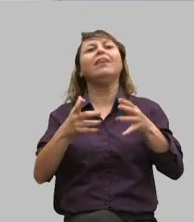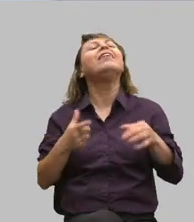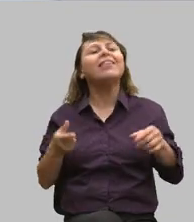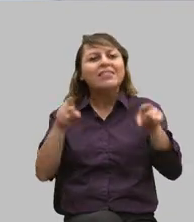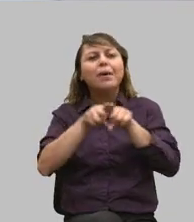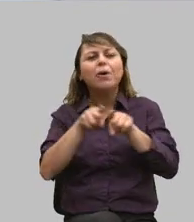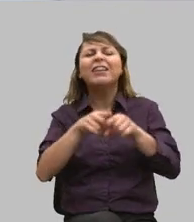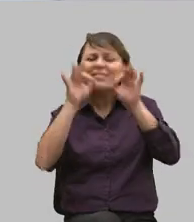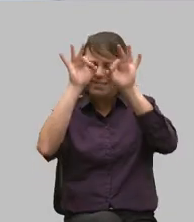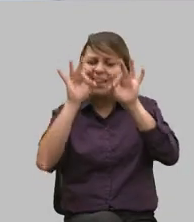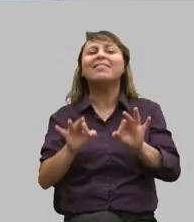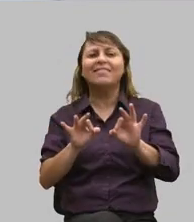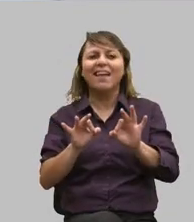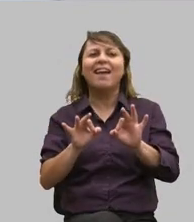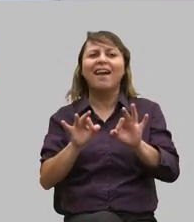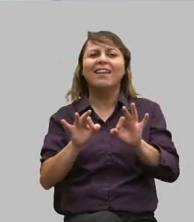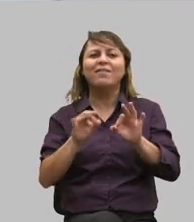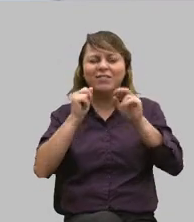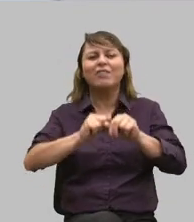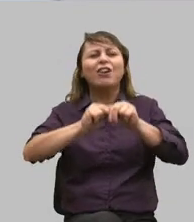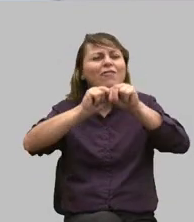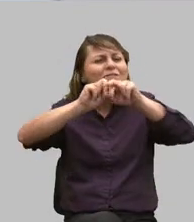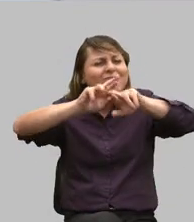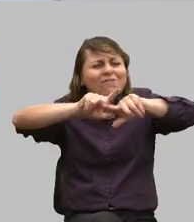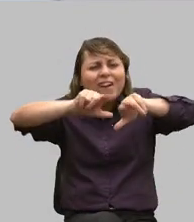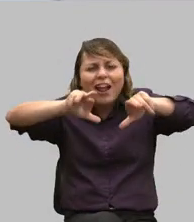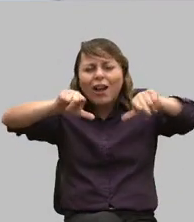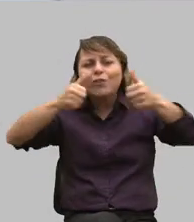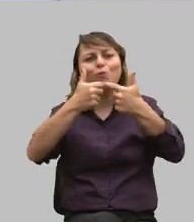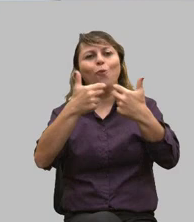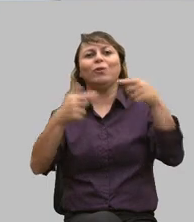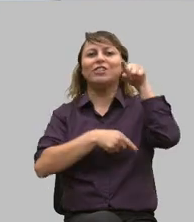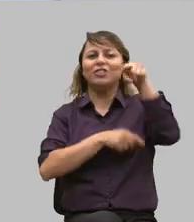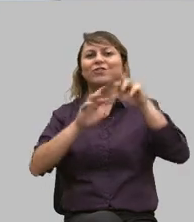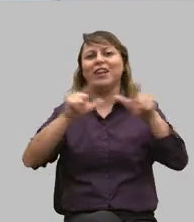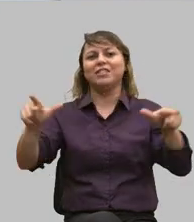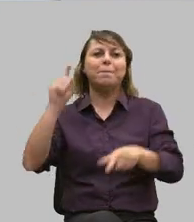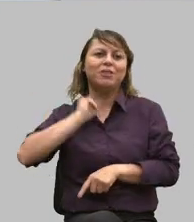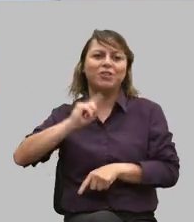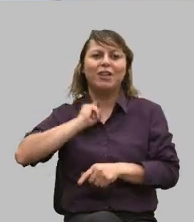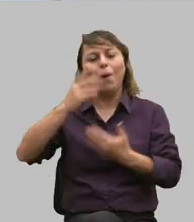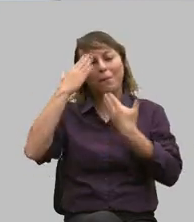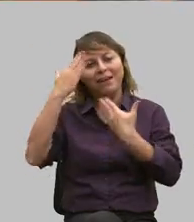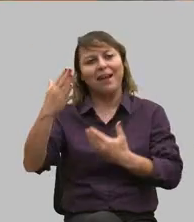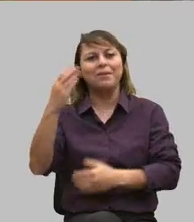ainda que ela vai fazer grande diferença na nossa minasgerais Obrigada